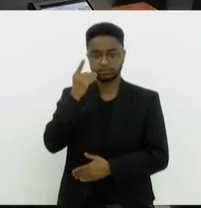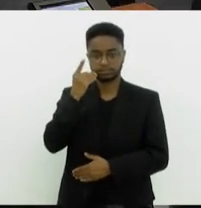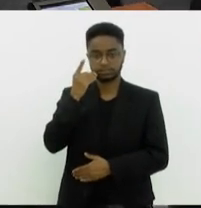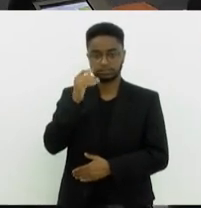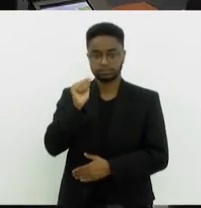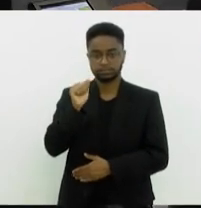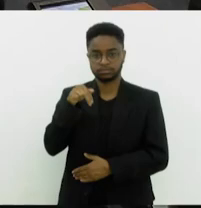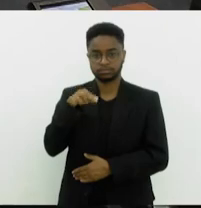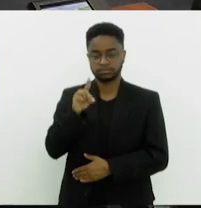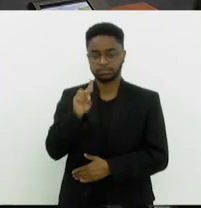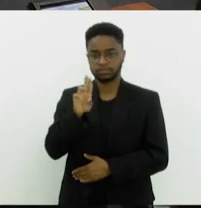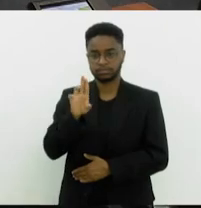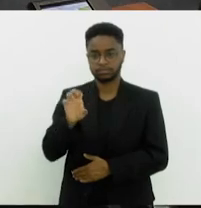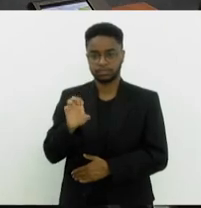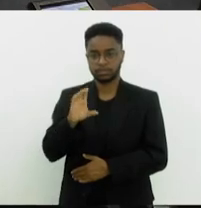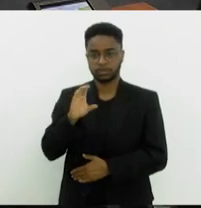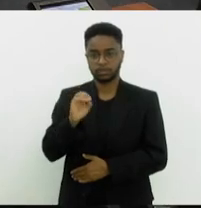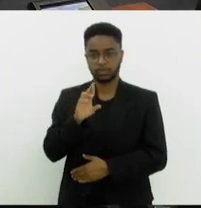André Correia.